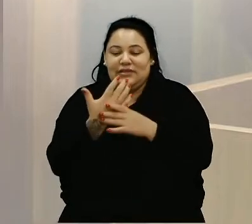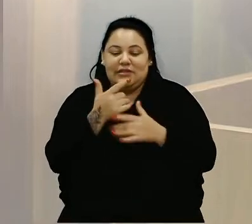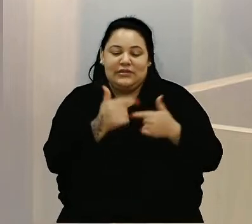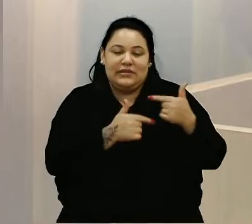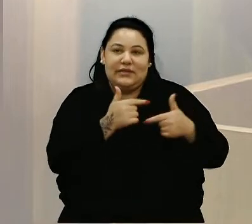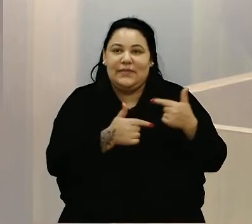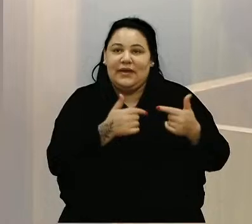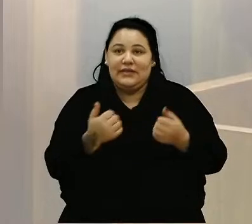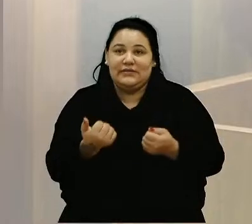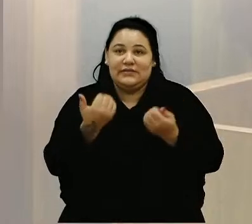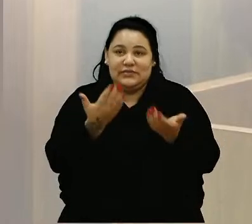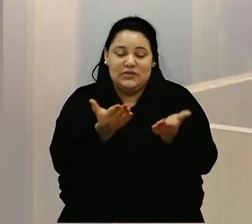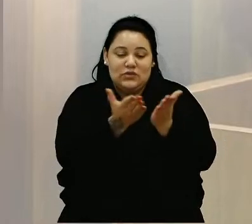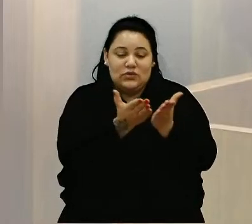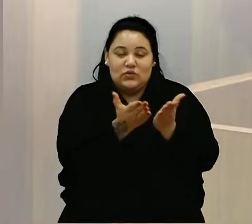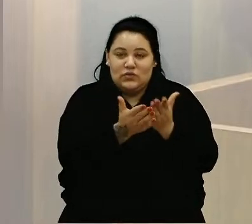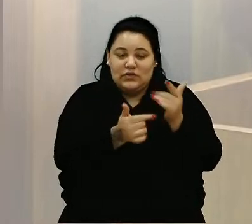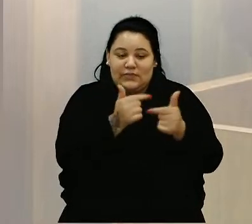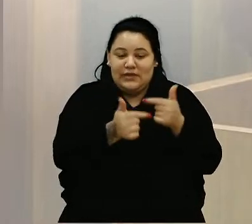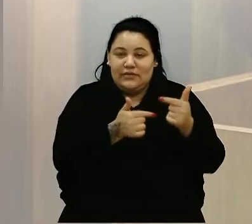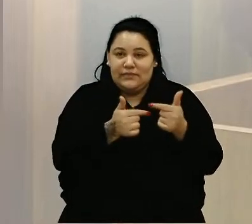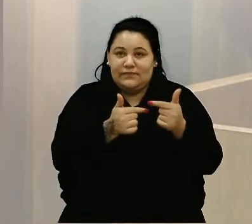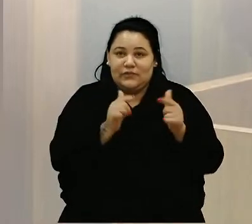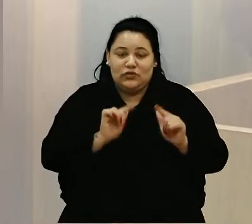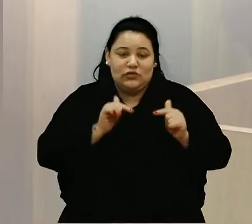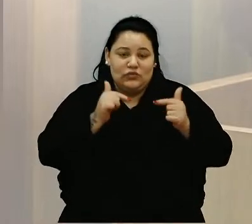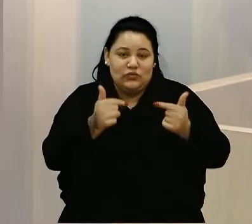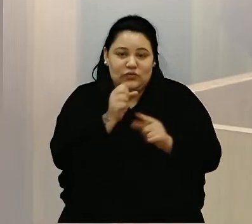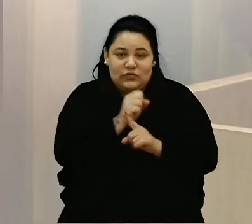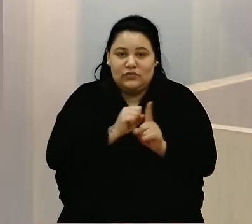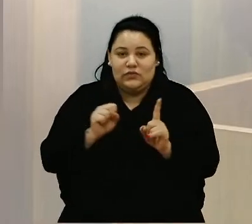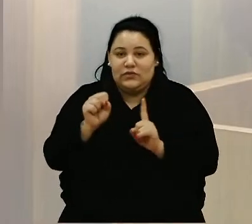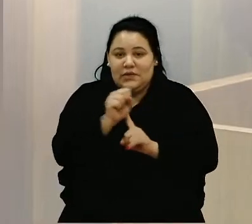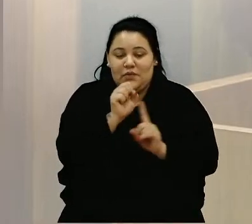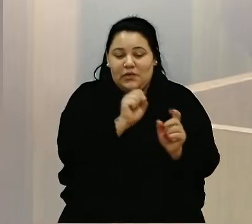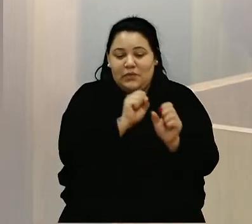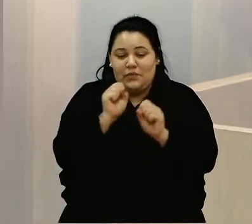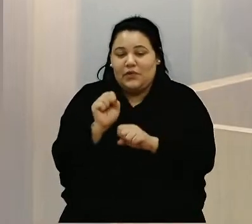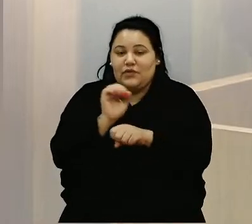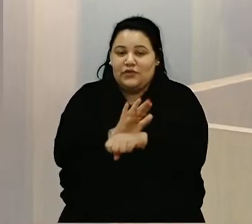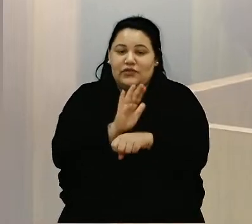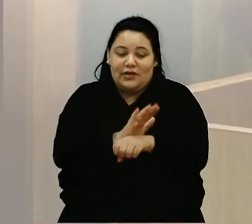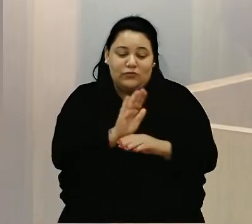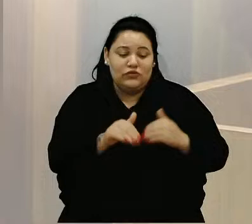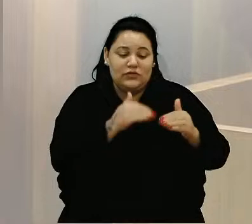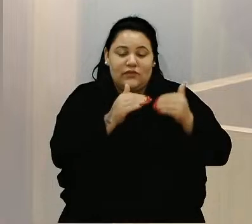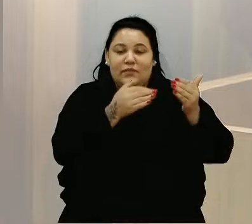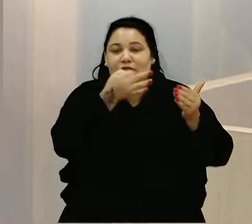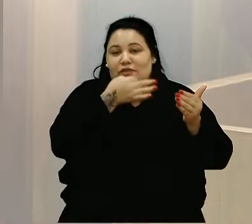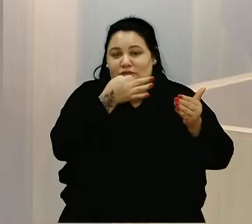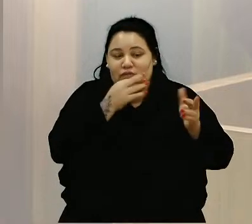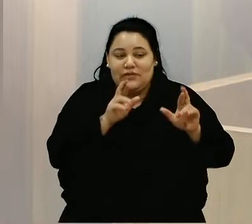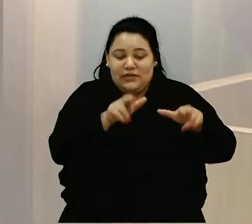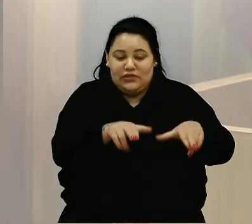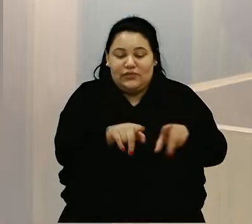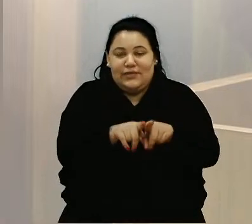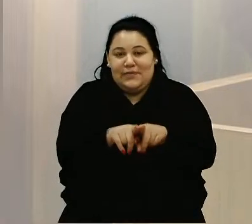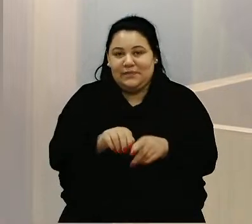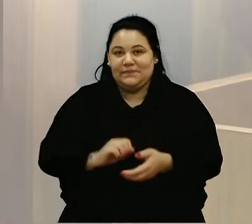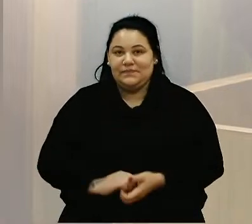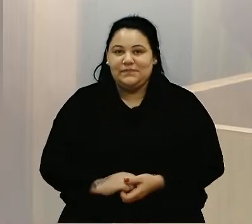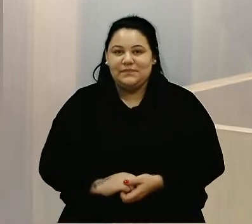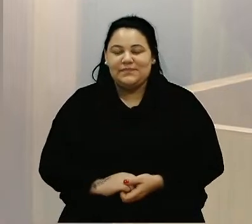estudos aos colaboradores e com ações sociais que possam ajudar com o crescimento de Caxias do Sul e região.